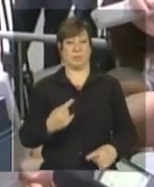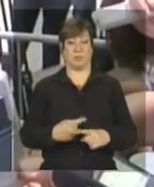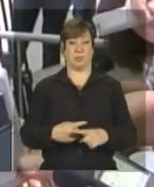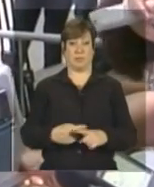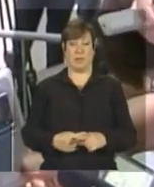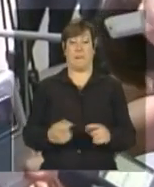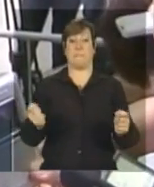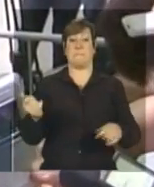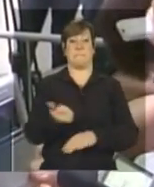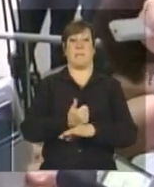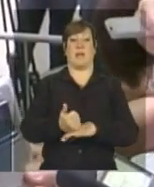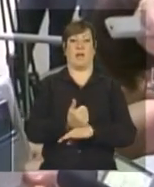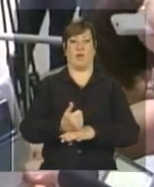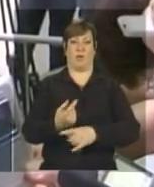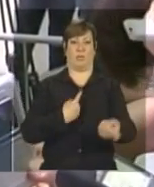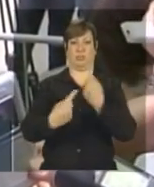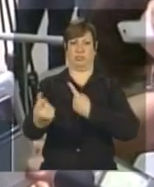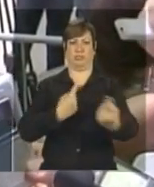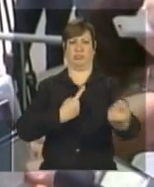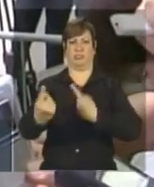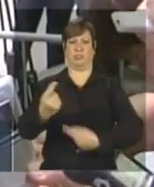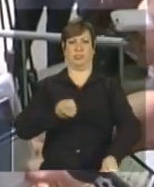melhor capacidade de